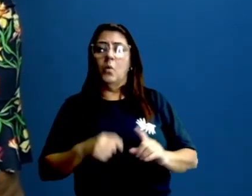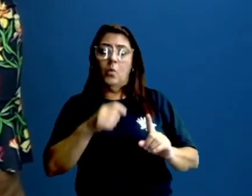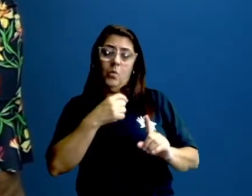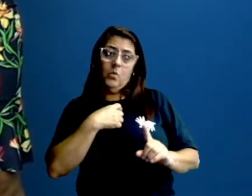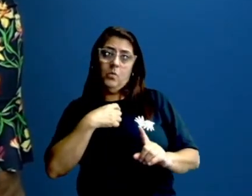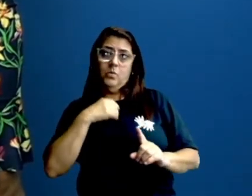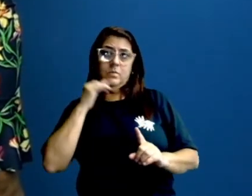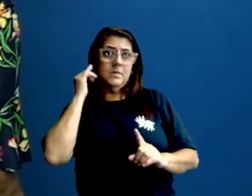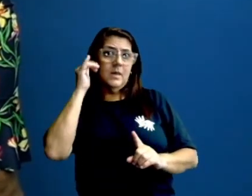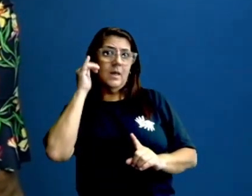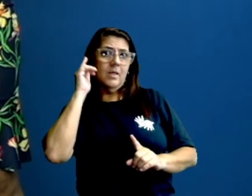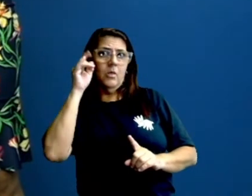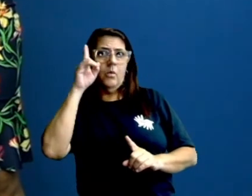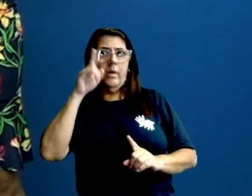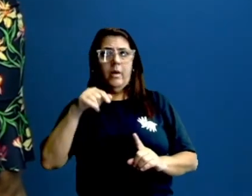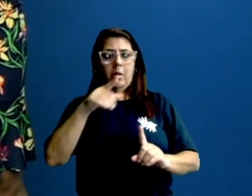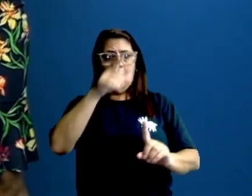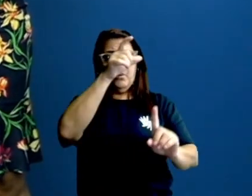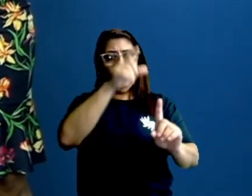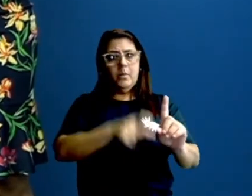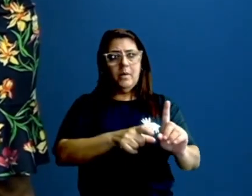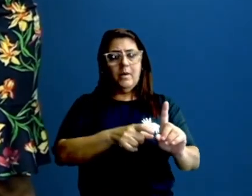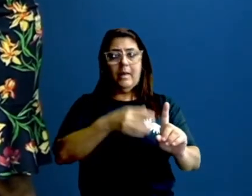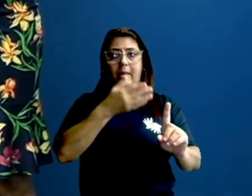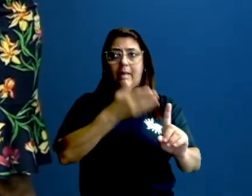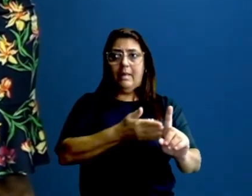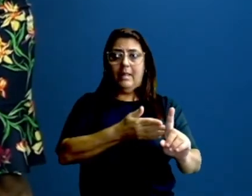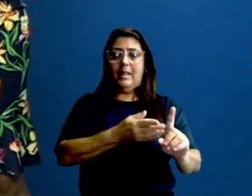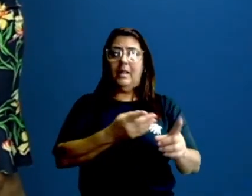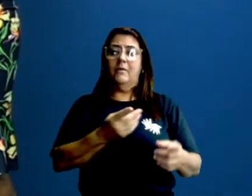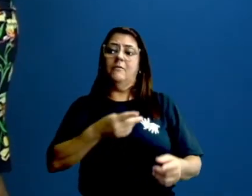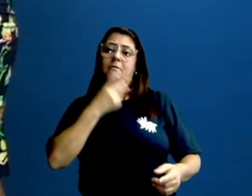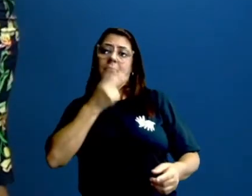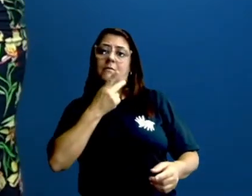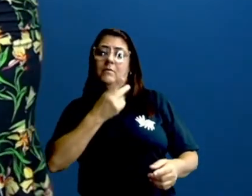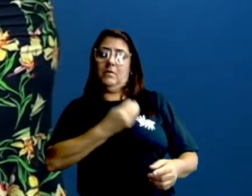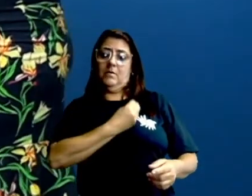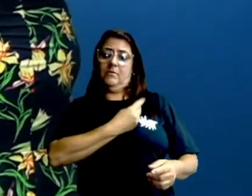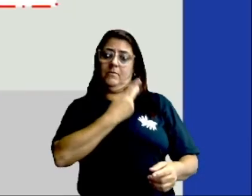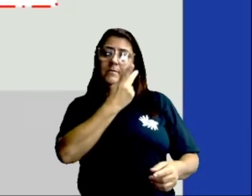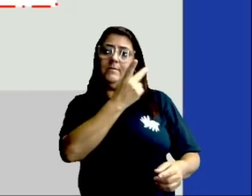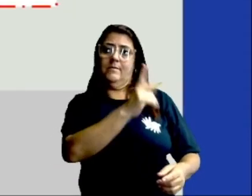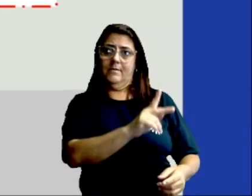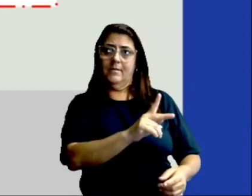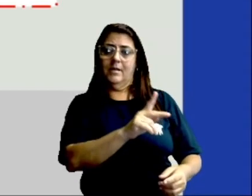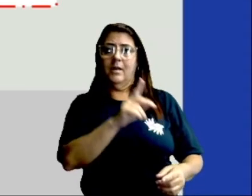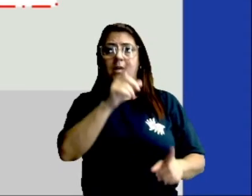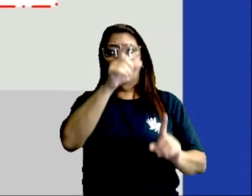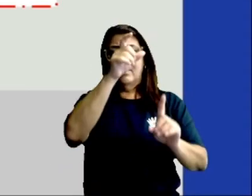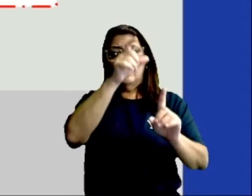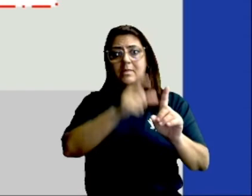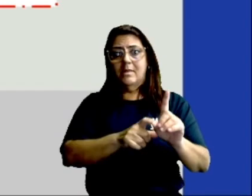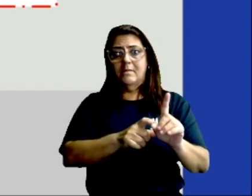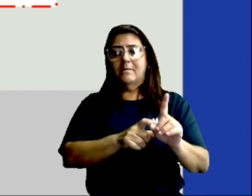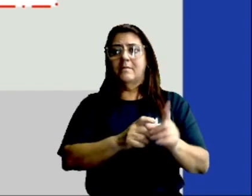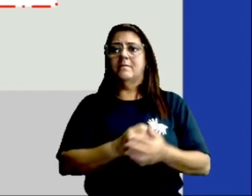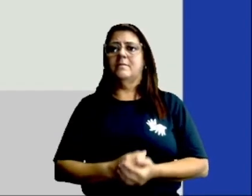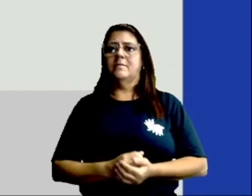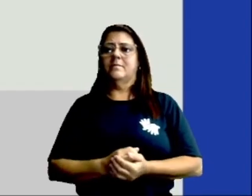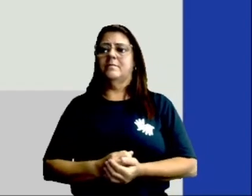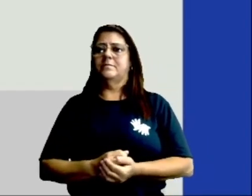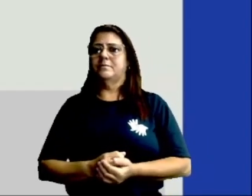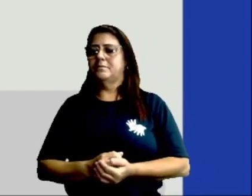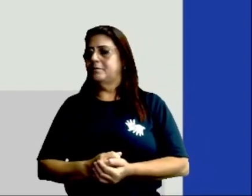ele é um personagem. Ele mesmo narra o que aconteceu ali com ele. Certo? Então, narrador, personagem.